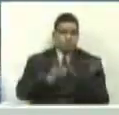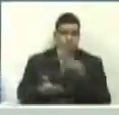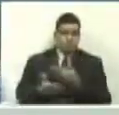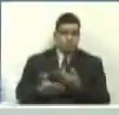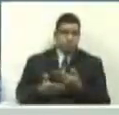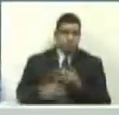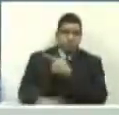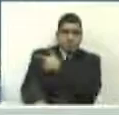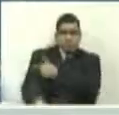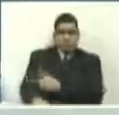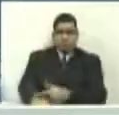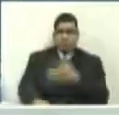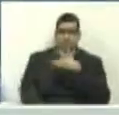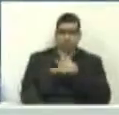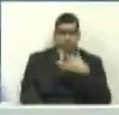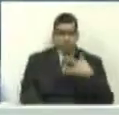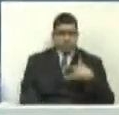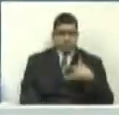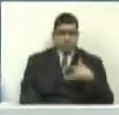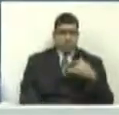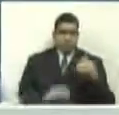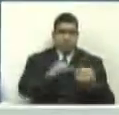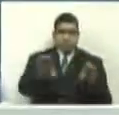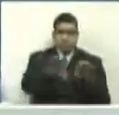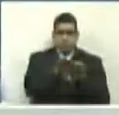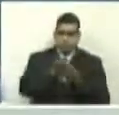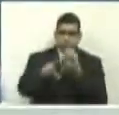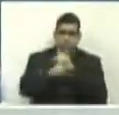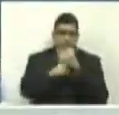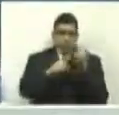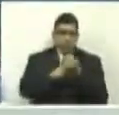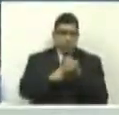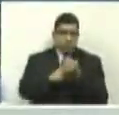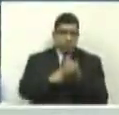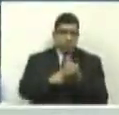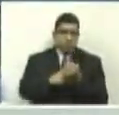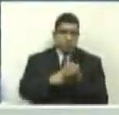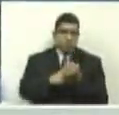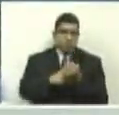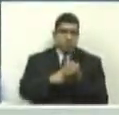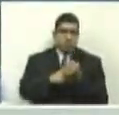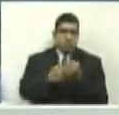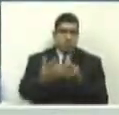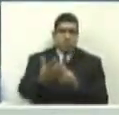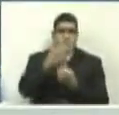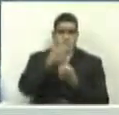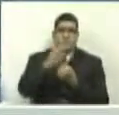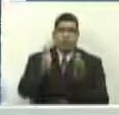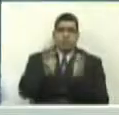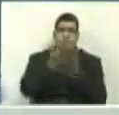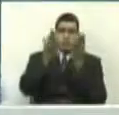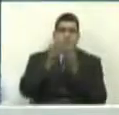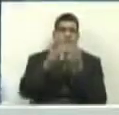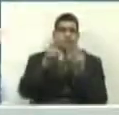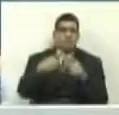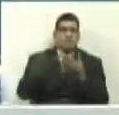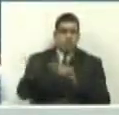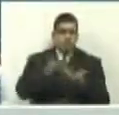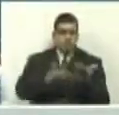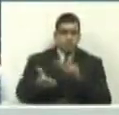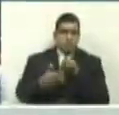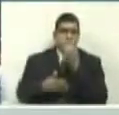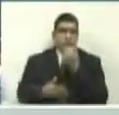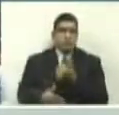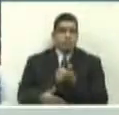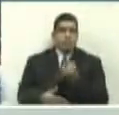de educação, saúde, de desigualdade social e de combate à miséria, mas que se sustentam muito